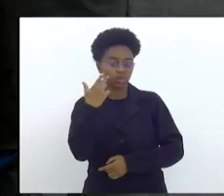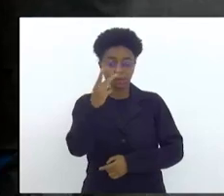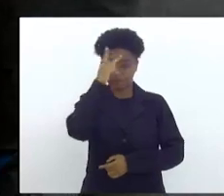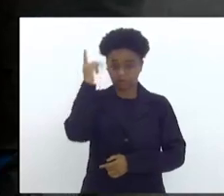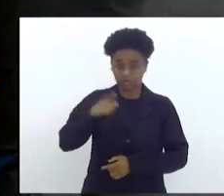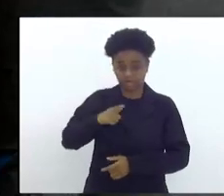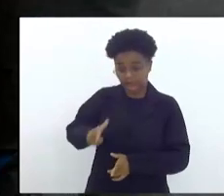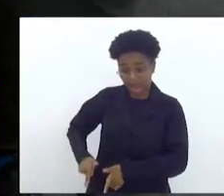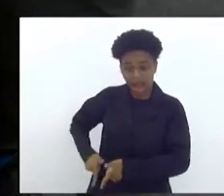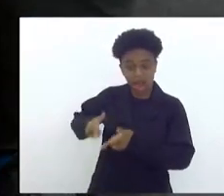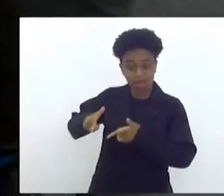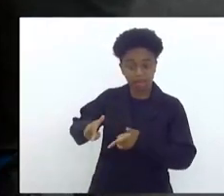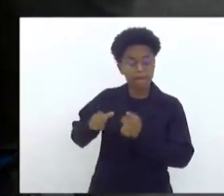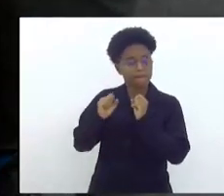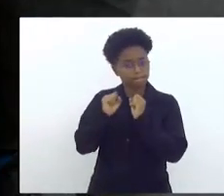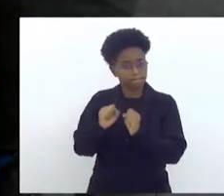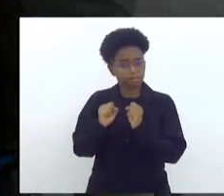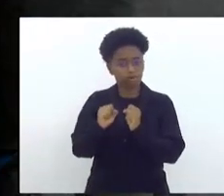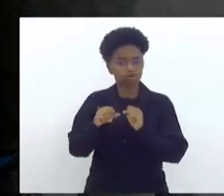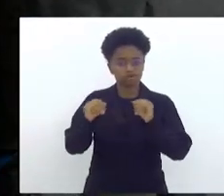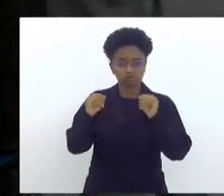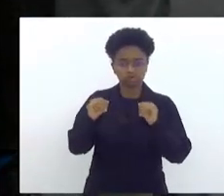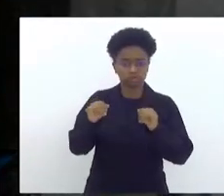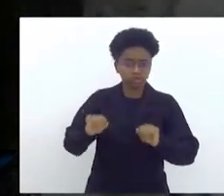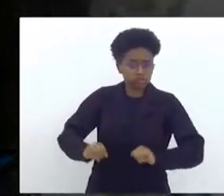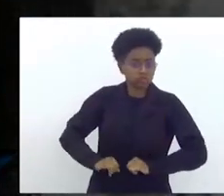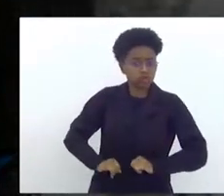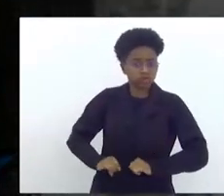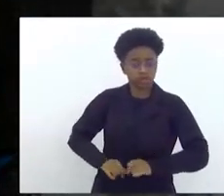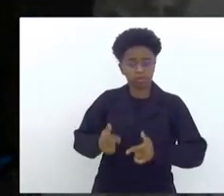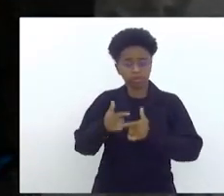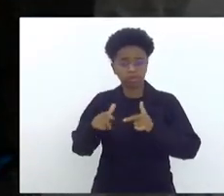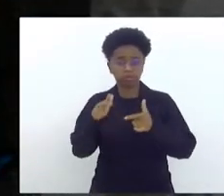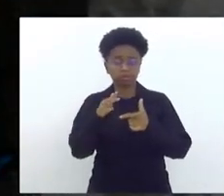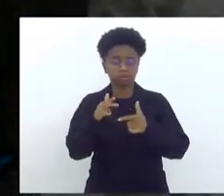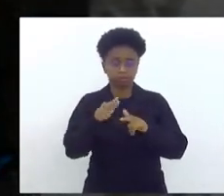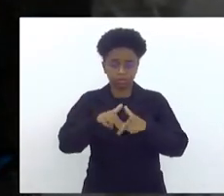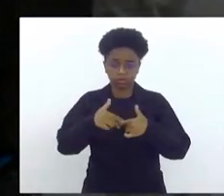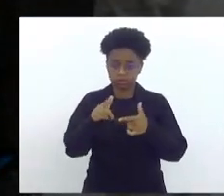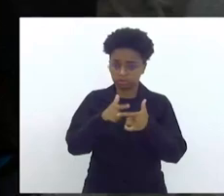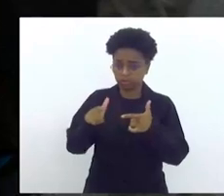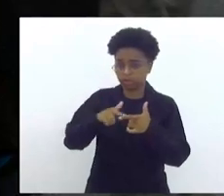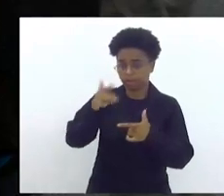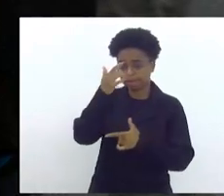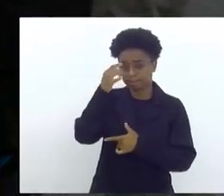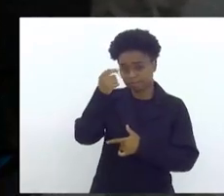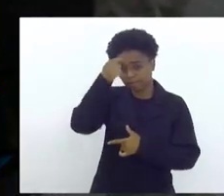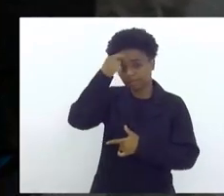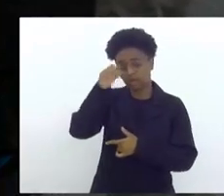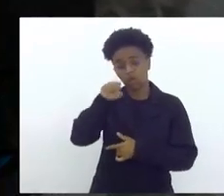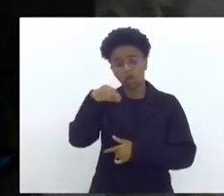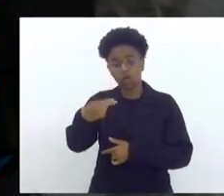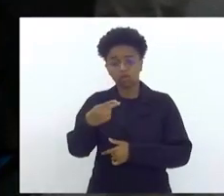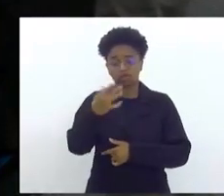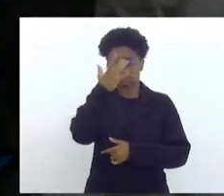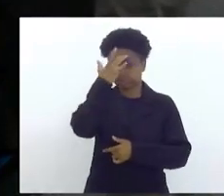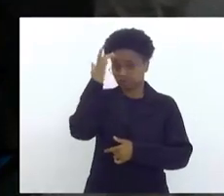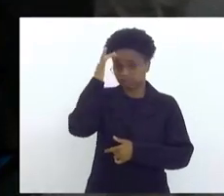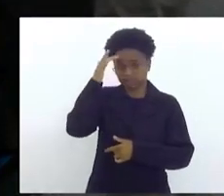armas pode estar com sofrimento mental ou com a situação de saúde mental